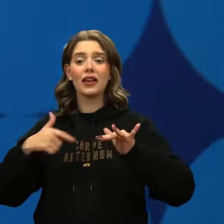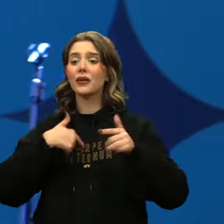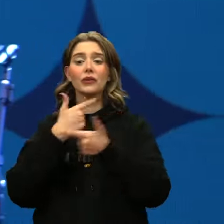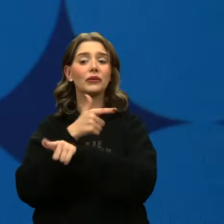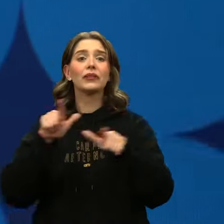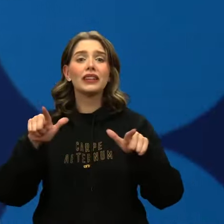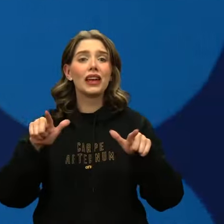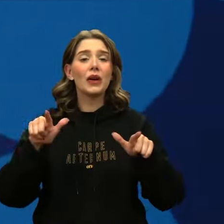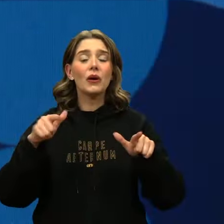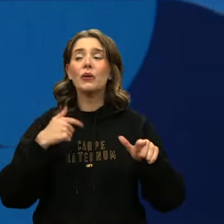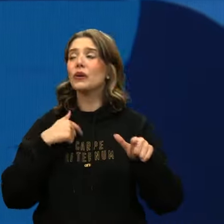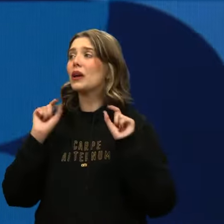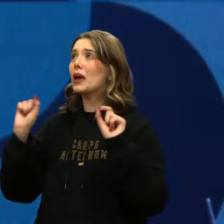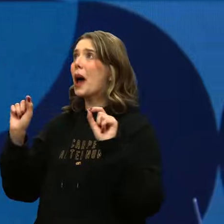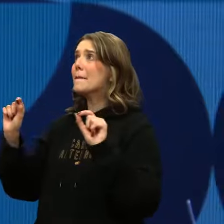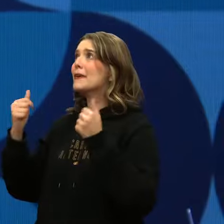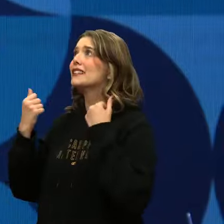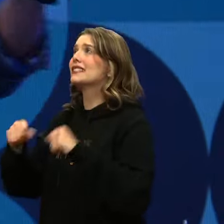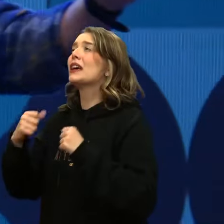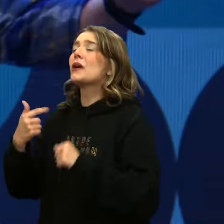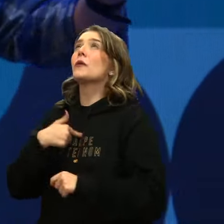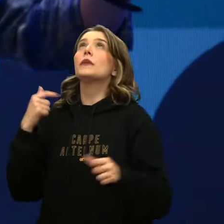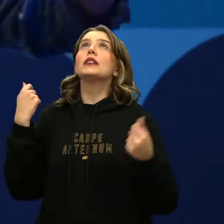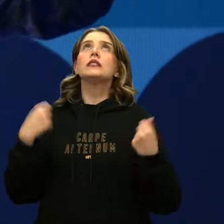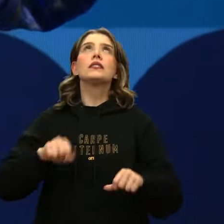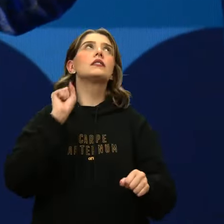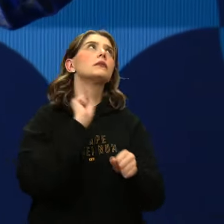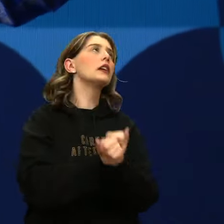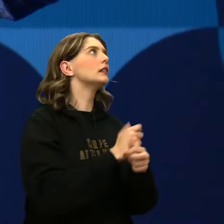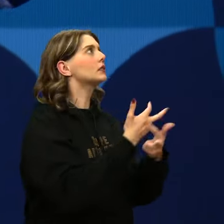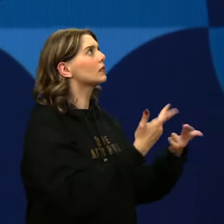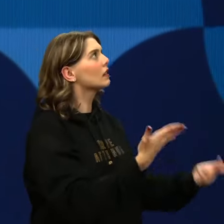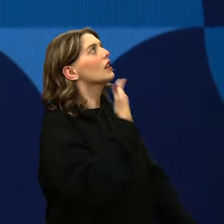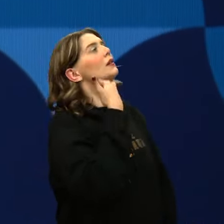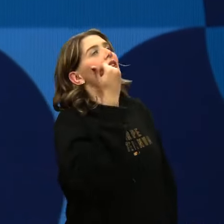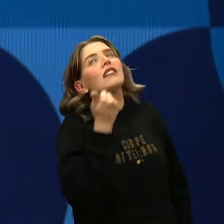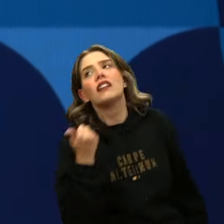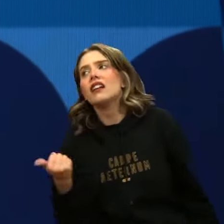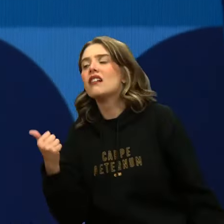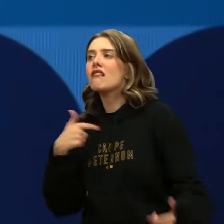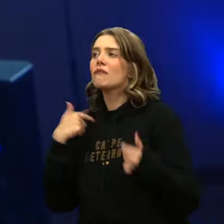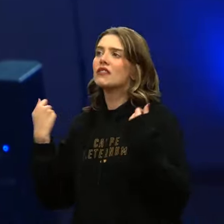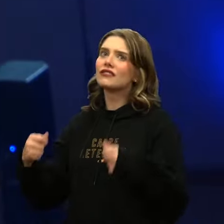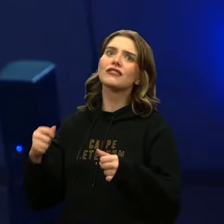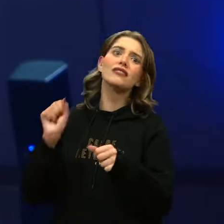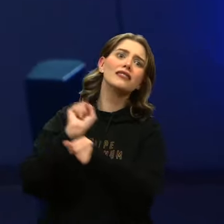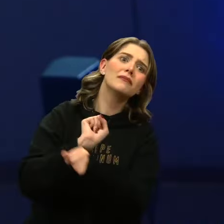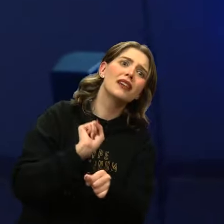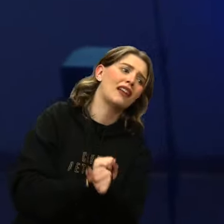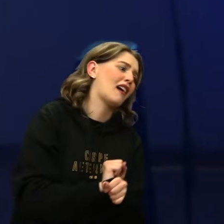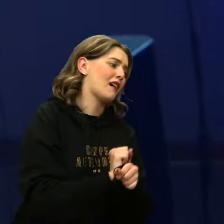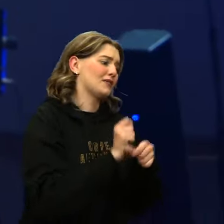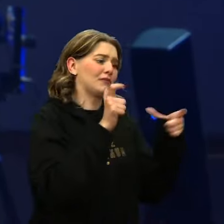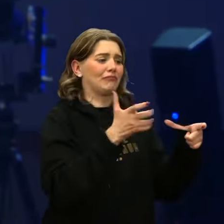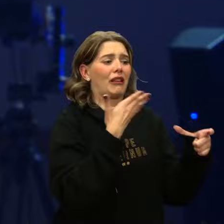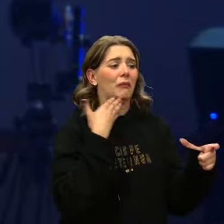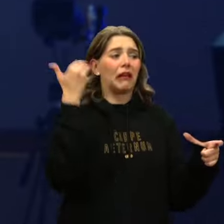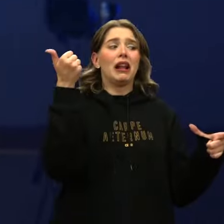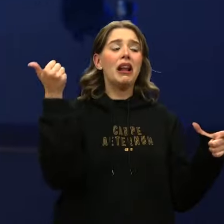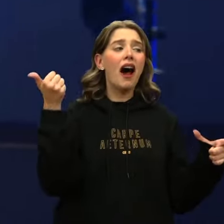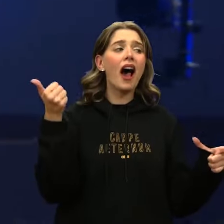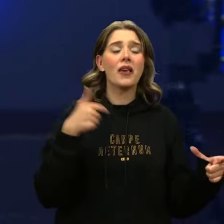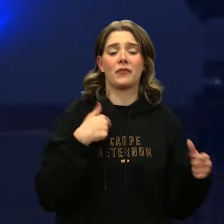tudo que o Senhor tem para mim. Eu preciso esperar as coisas melhorarem. Eu preciso esperar o ambiente ficar favorável. Eu preciso esperar algumas coisas